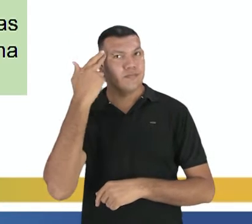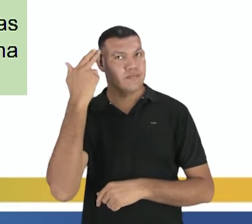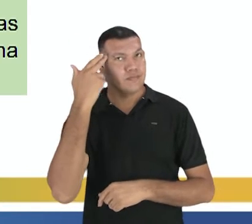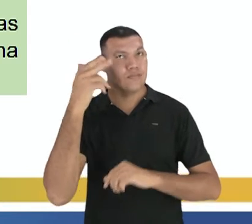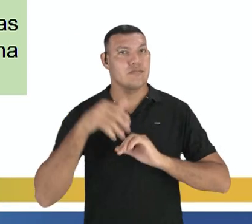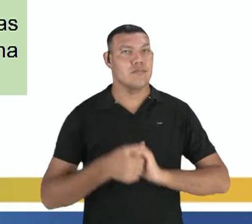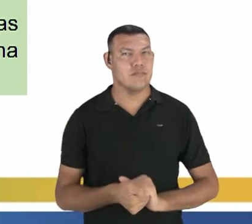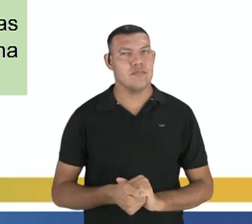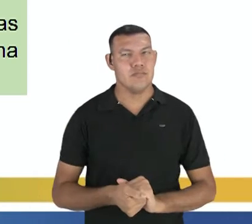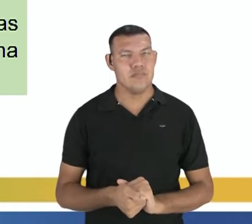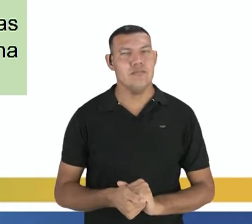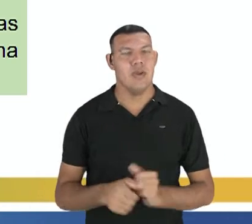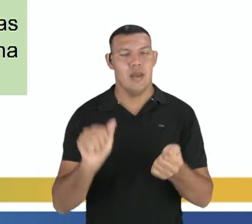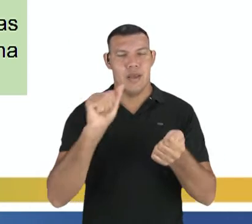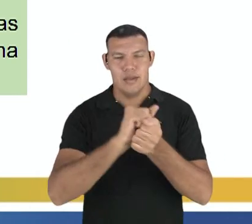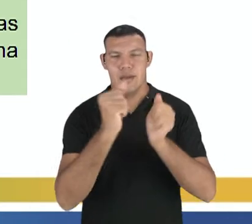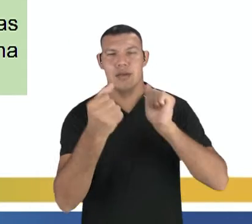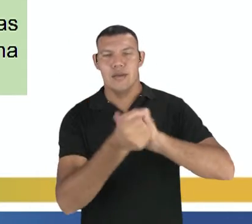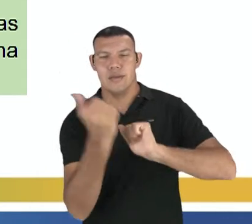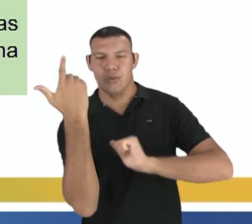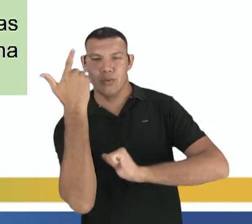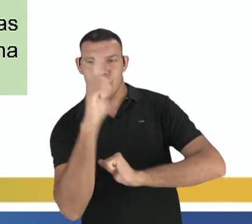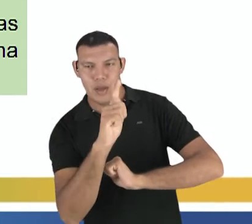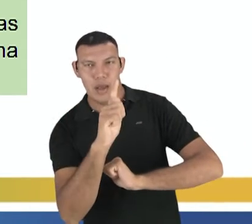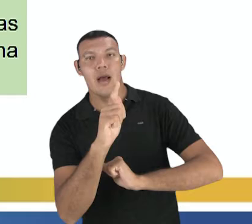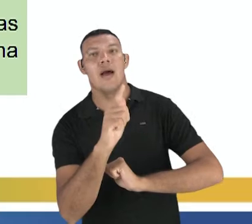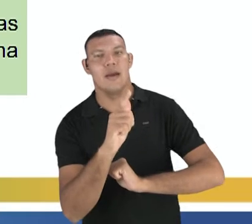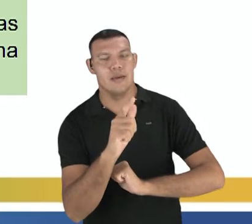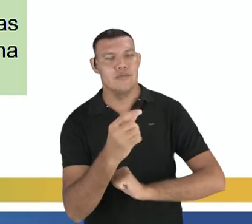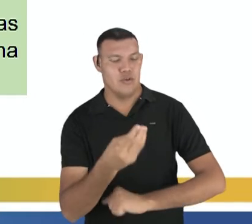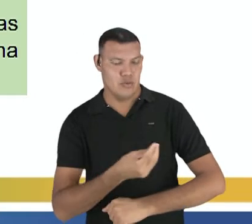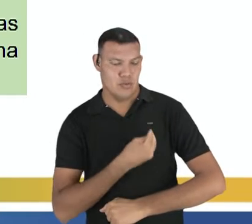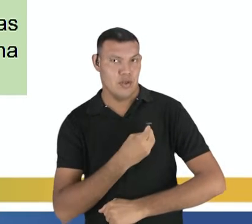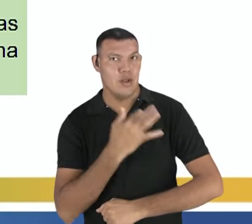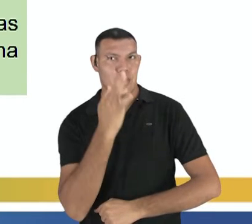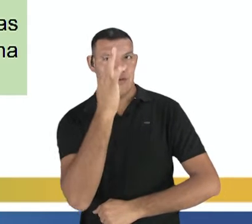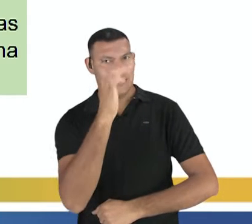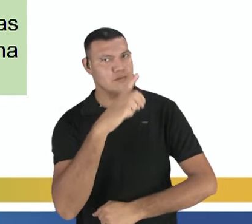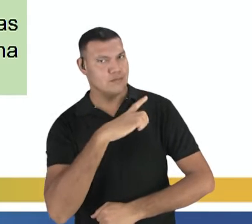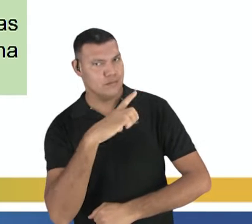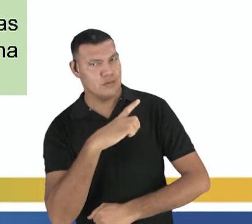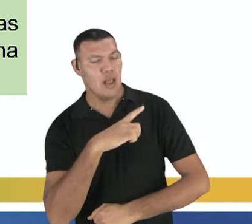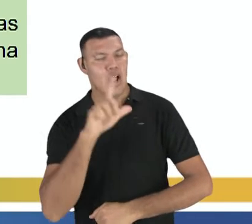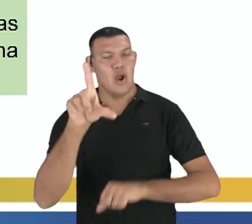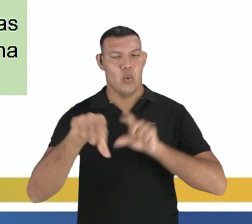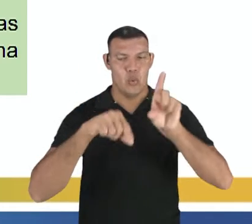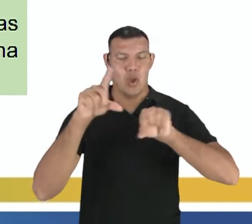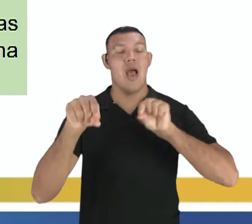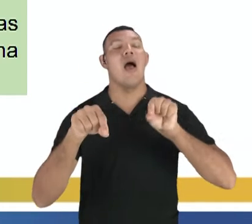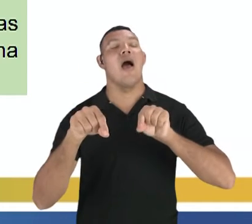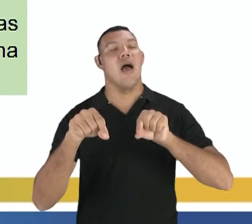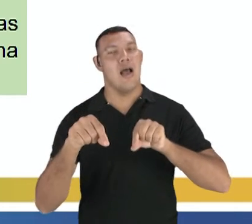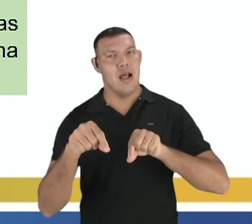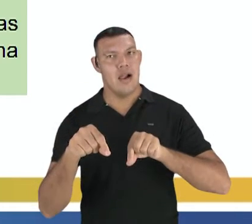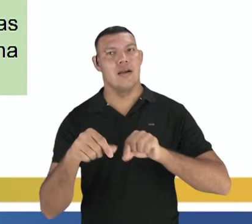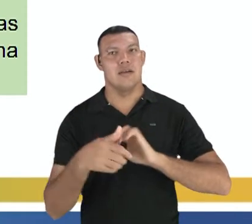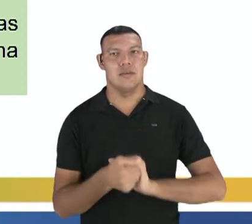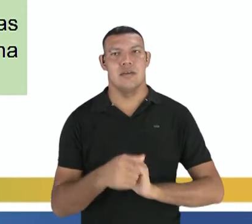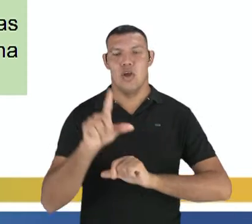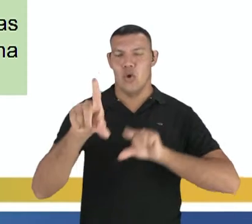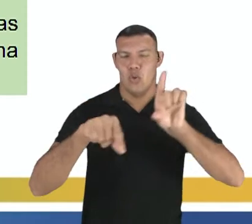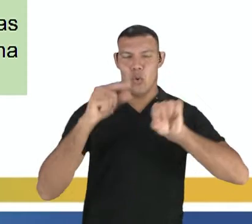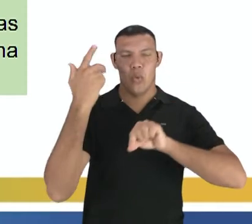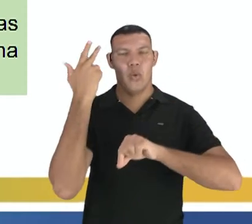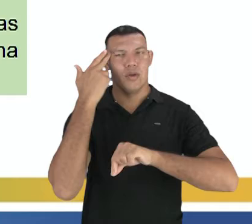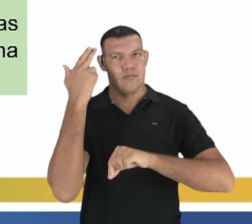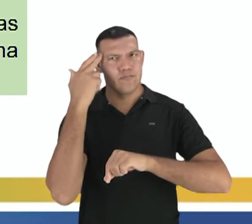natural, onde os mais adaptáveis sobrevivem, é que são escolhidos os organismos, né? A seleção natural escolhe